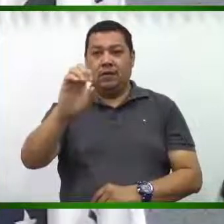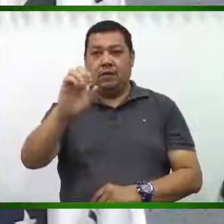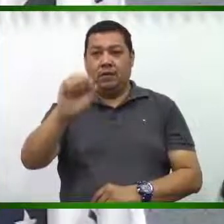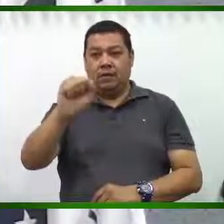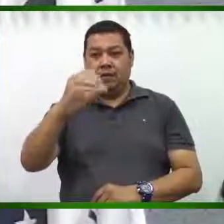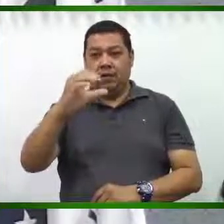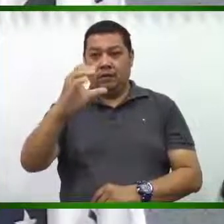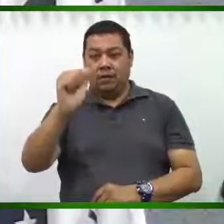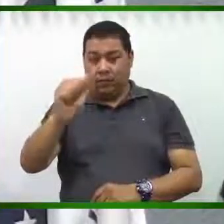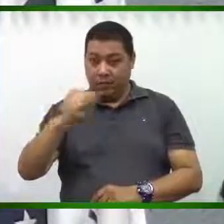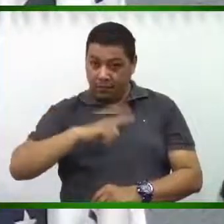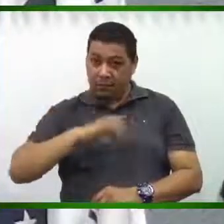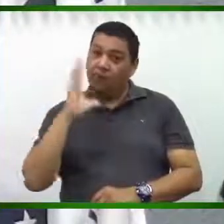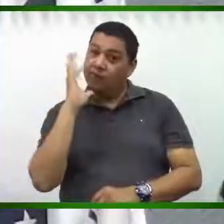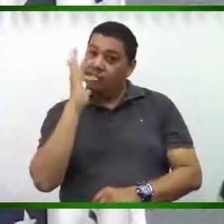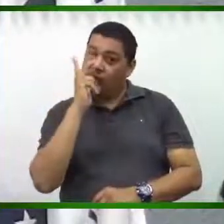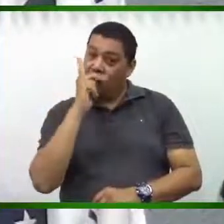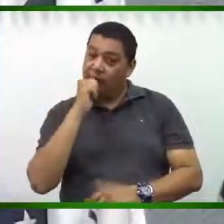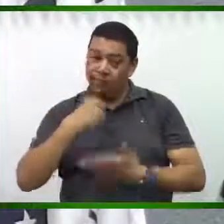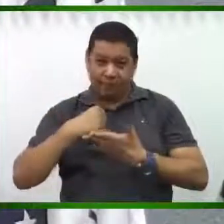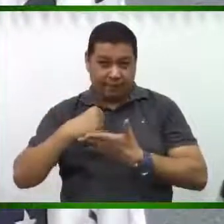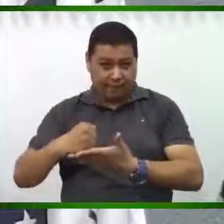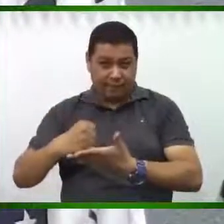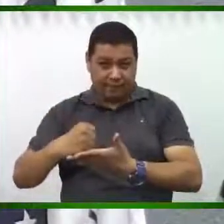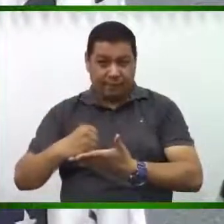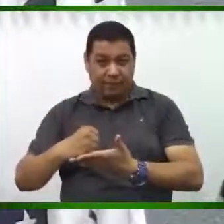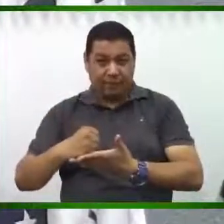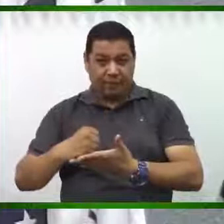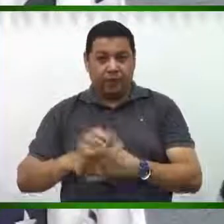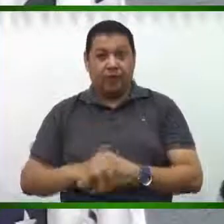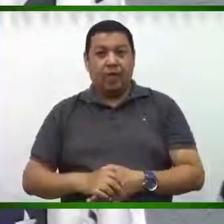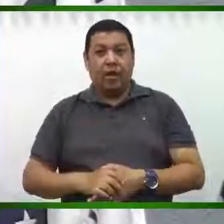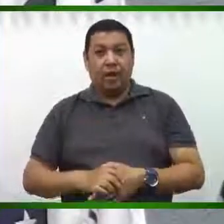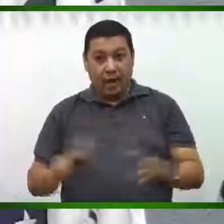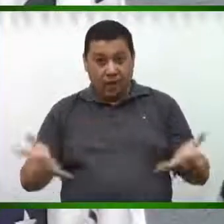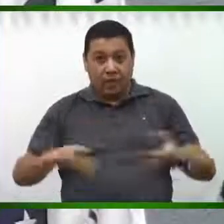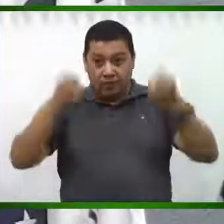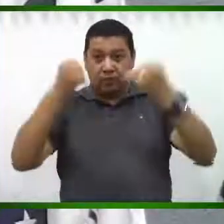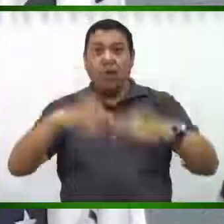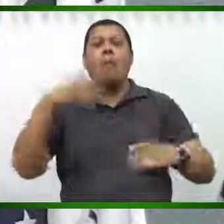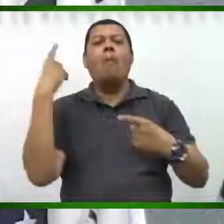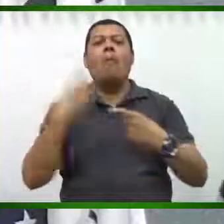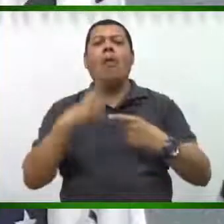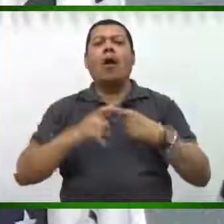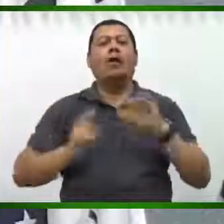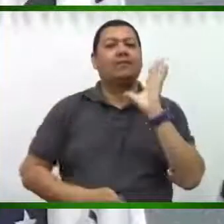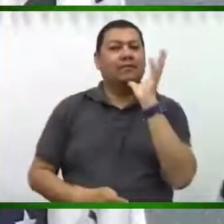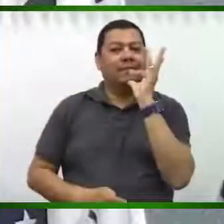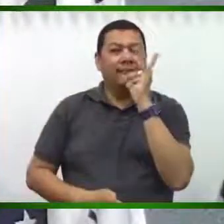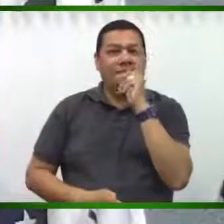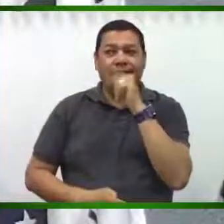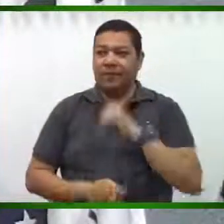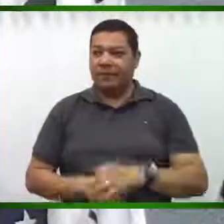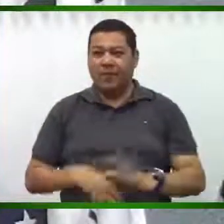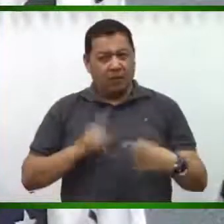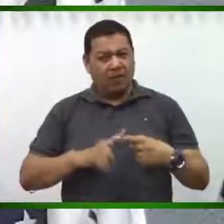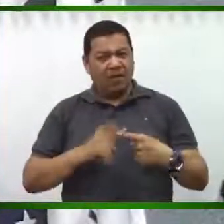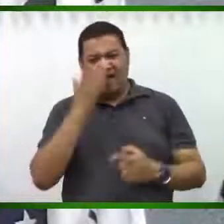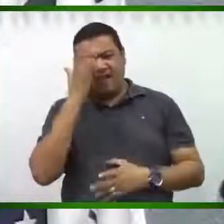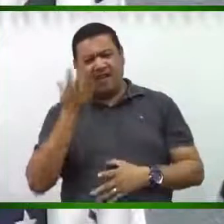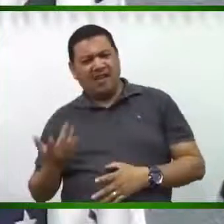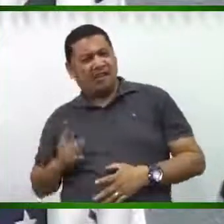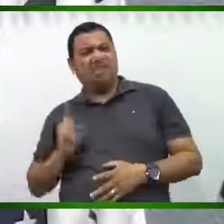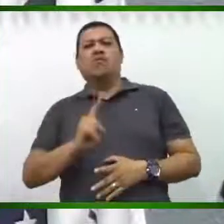pacientes. Mas eu quero explicar por que a demora. É fácil vir aqui